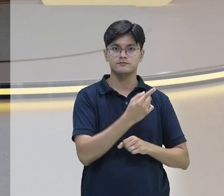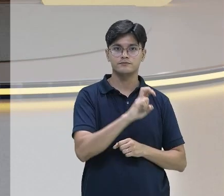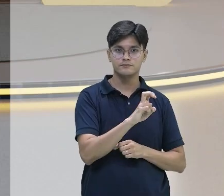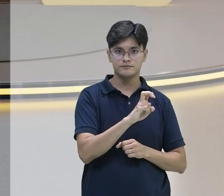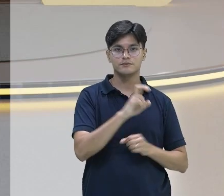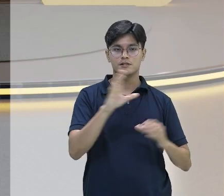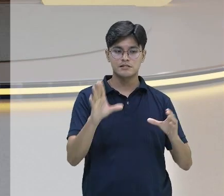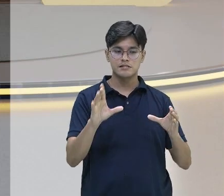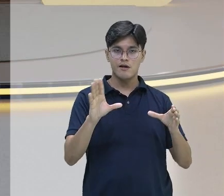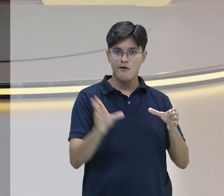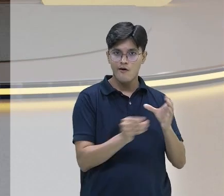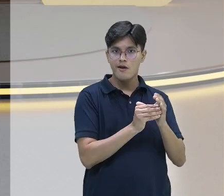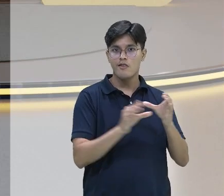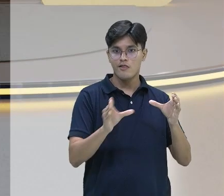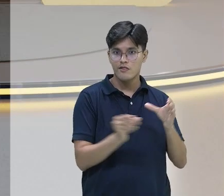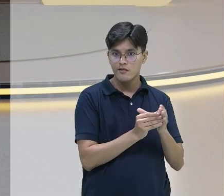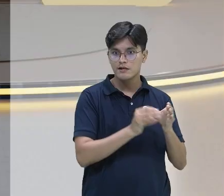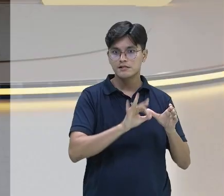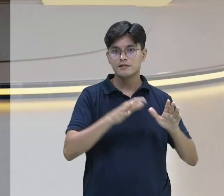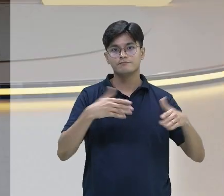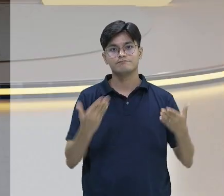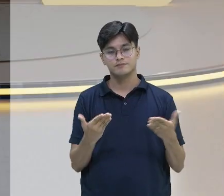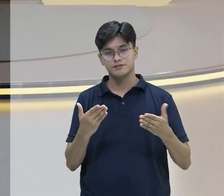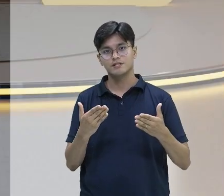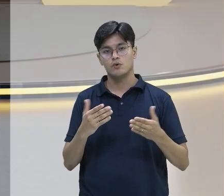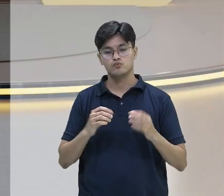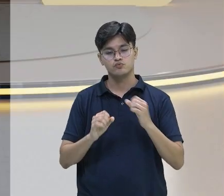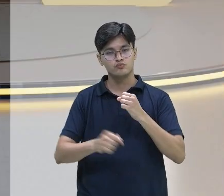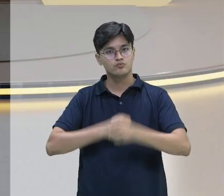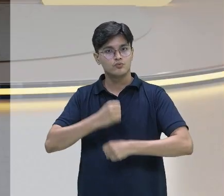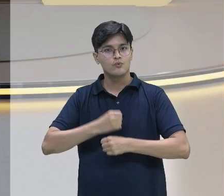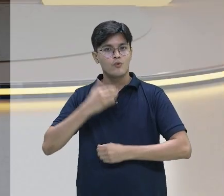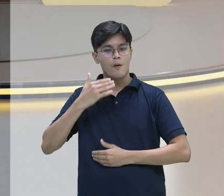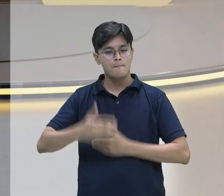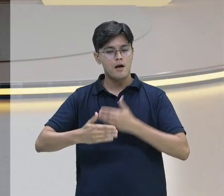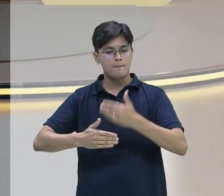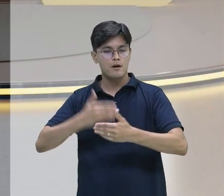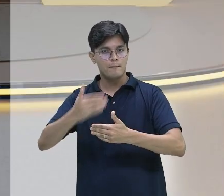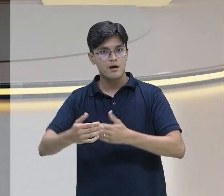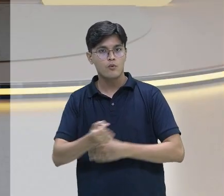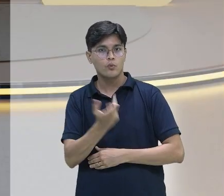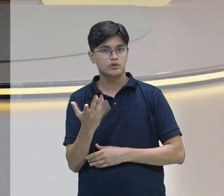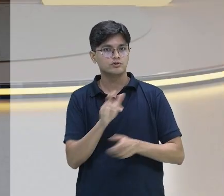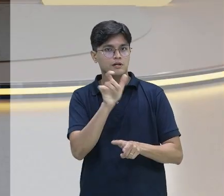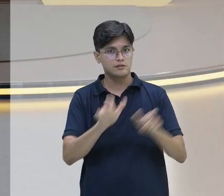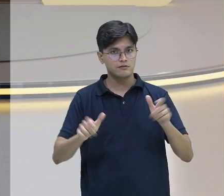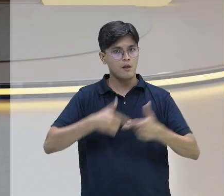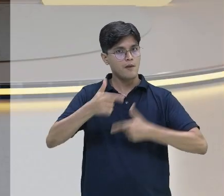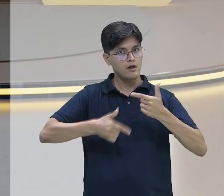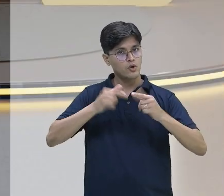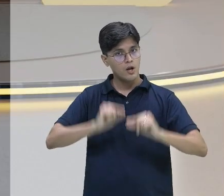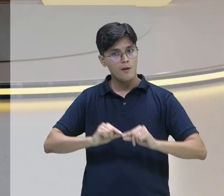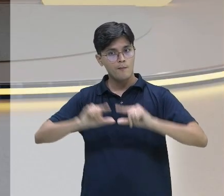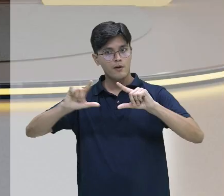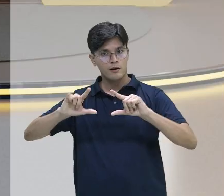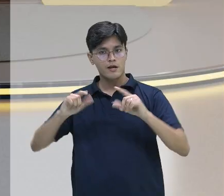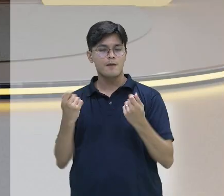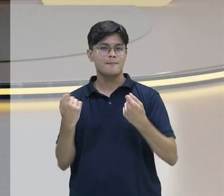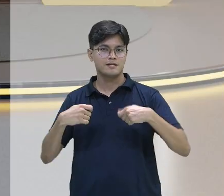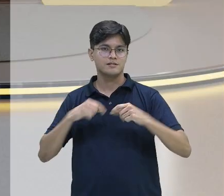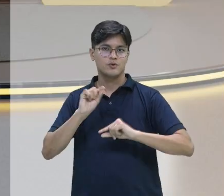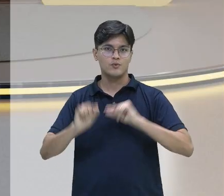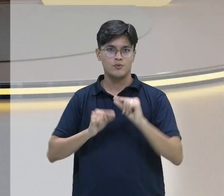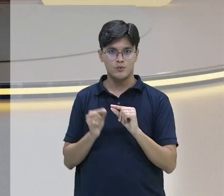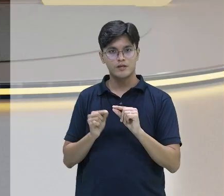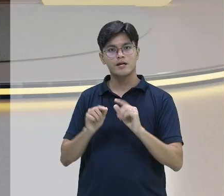20. Então, está crescendo, né? A cada ano, essa quantidade, esse número de trabalhadores está aumentando. Basta você substituir no lugar do X